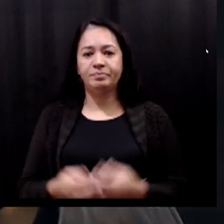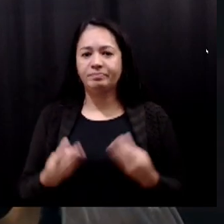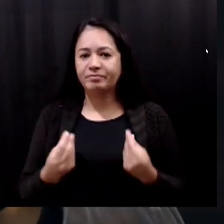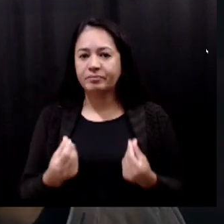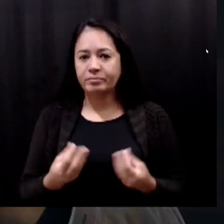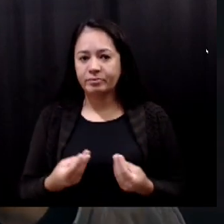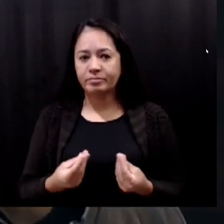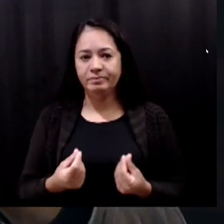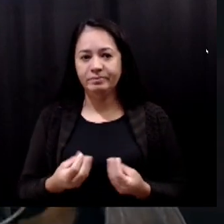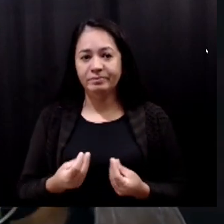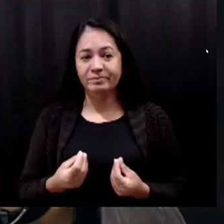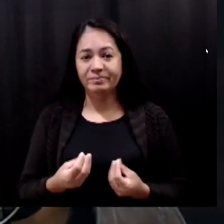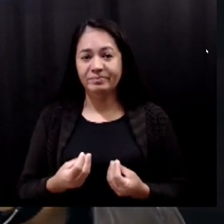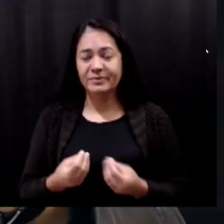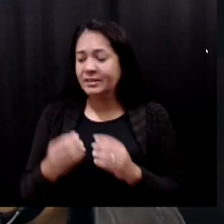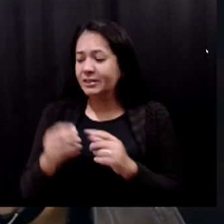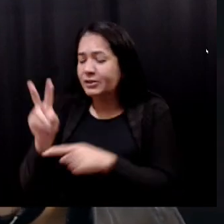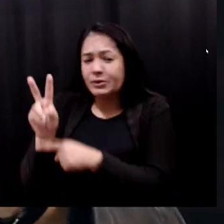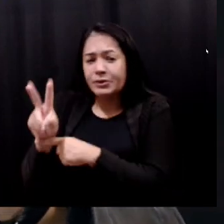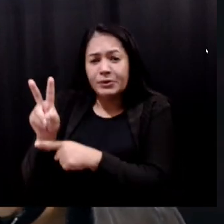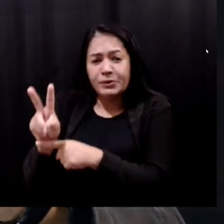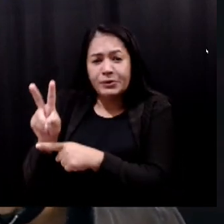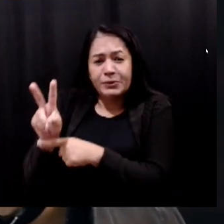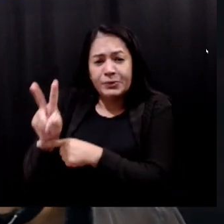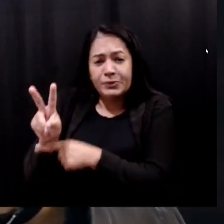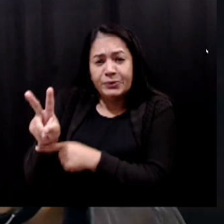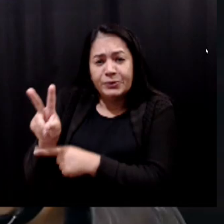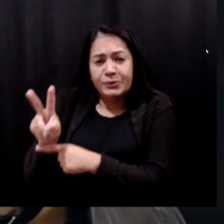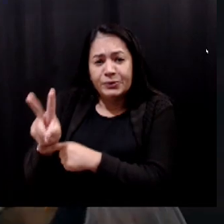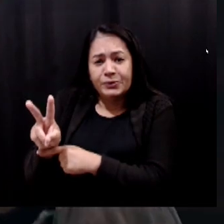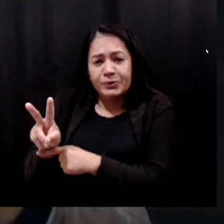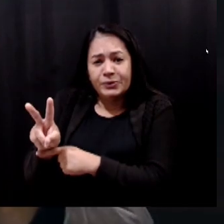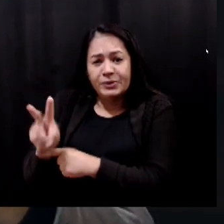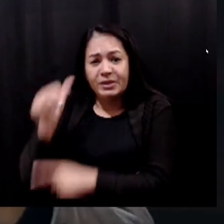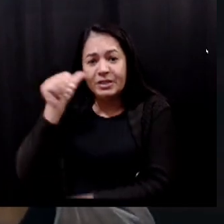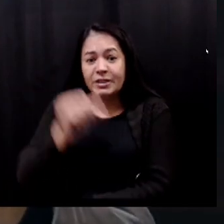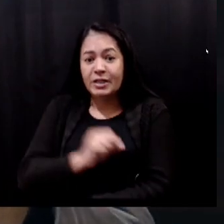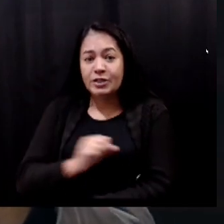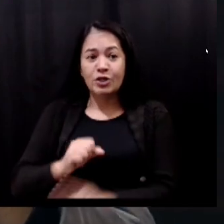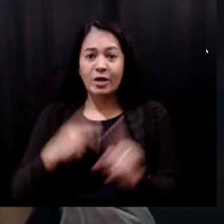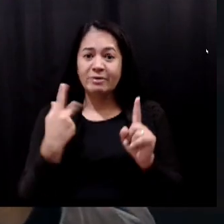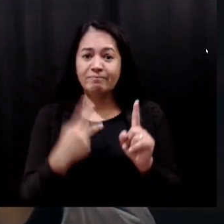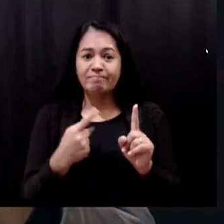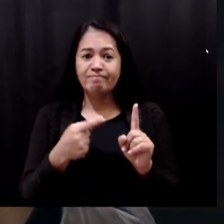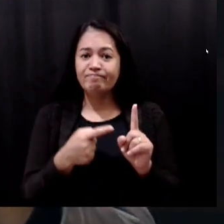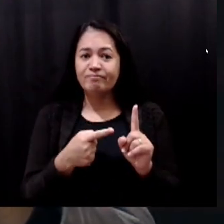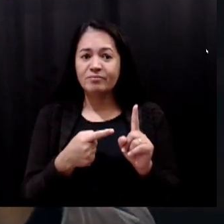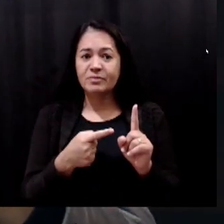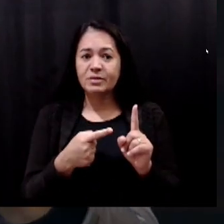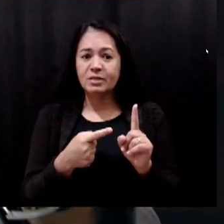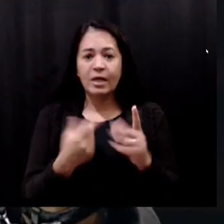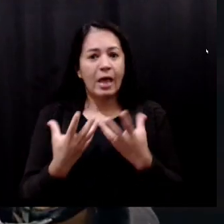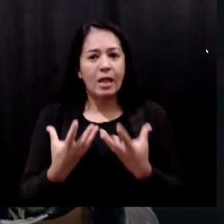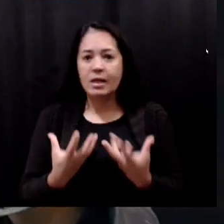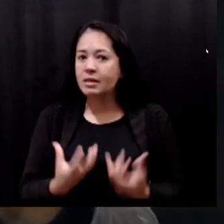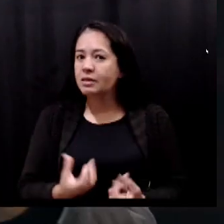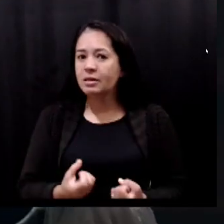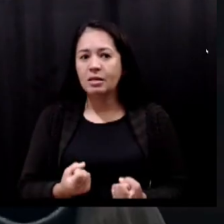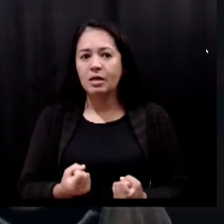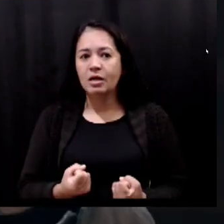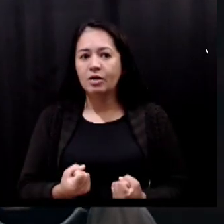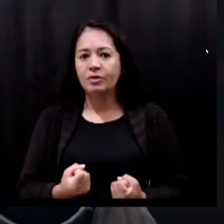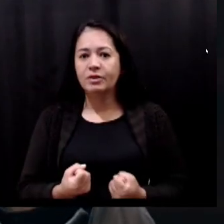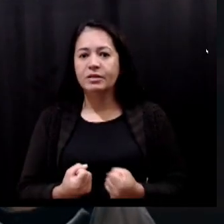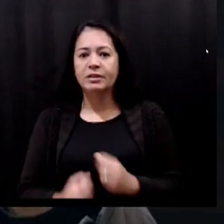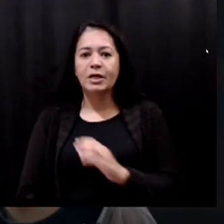um zelo tão extremado no cuidar da sogra, que ela nem aceitava que a cunhada e